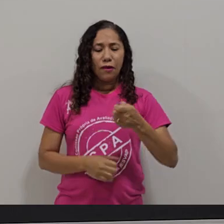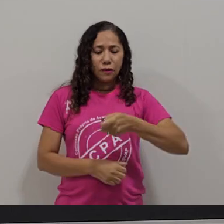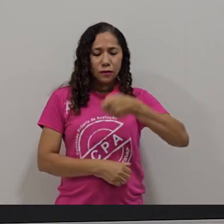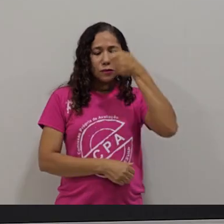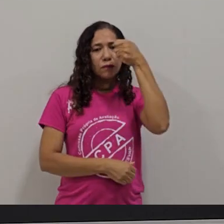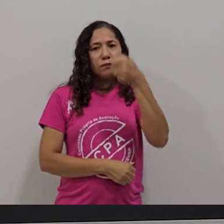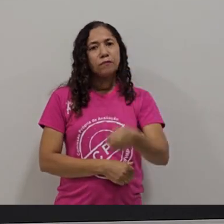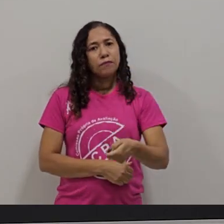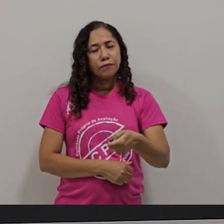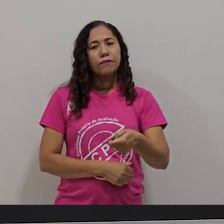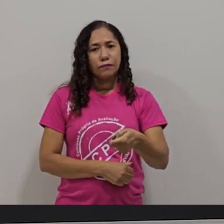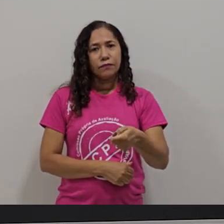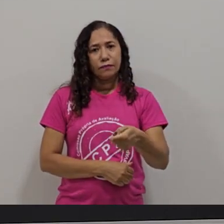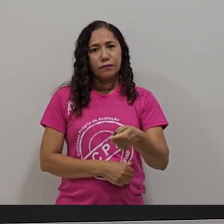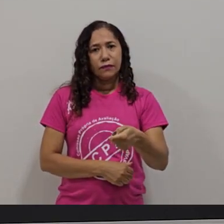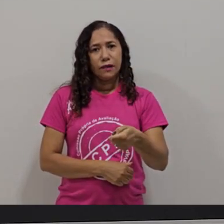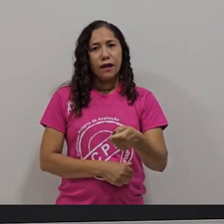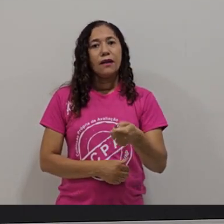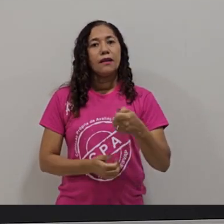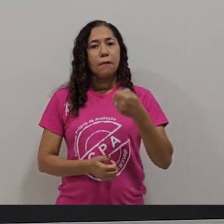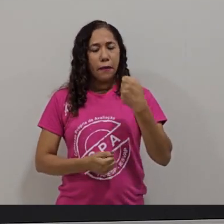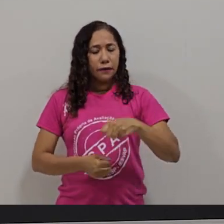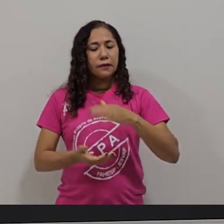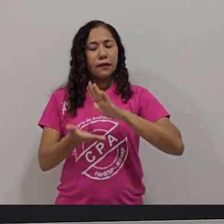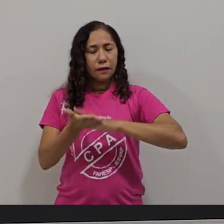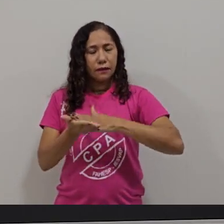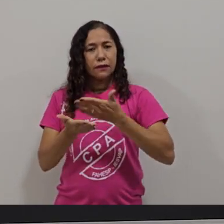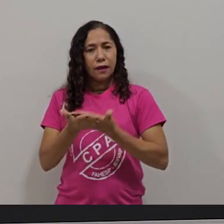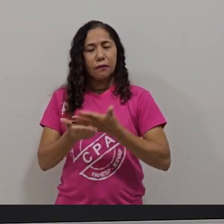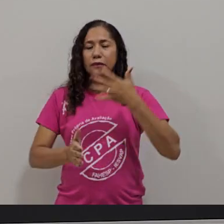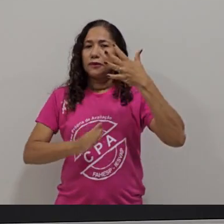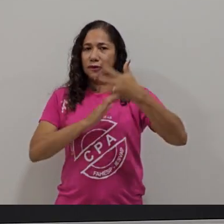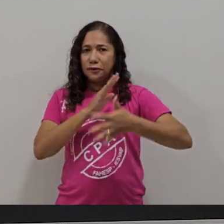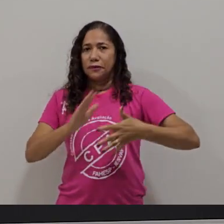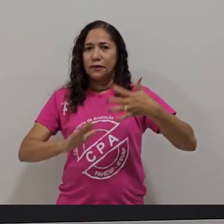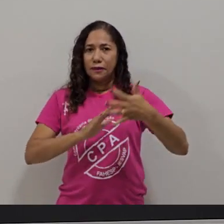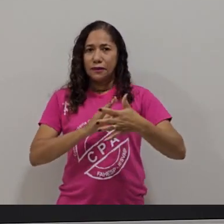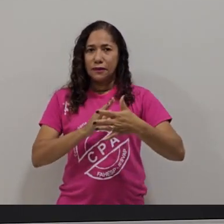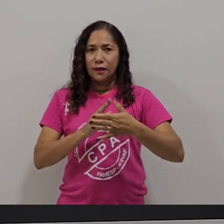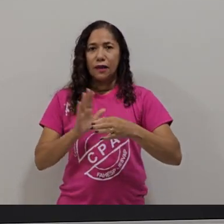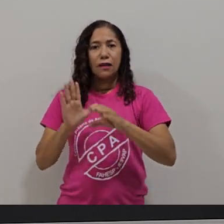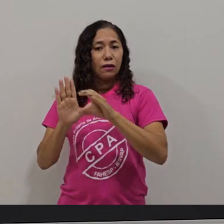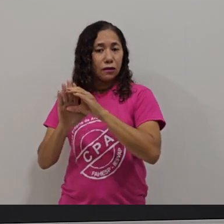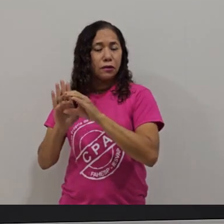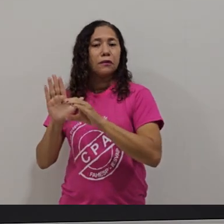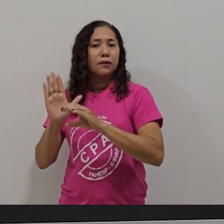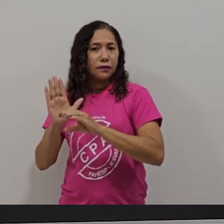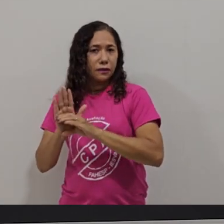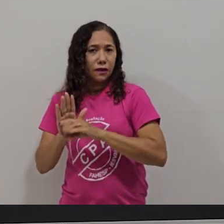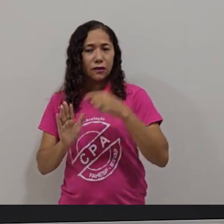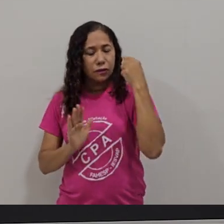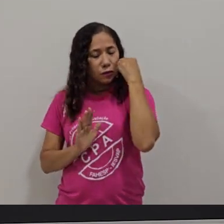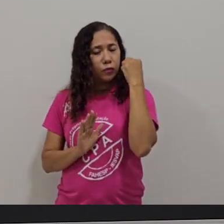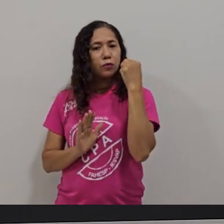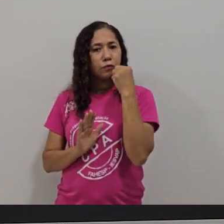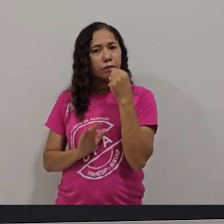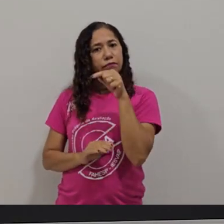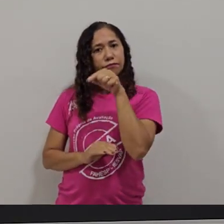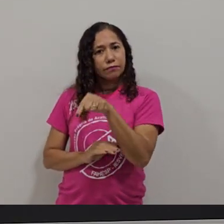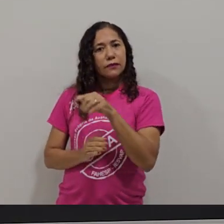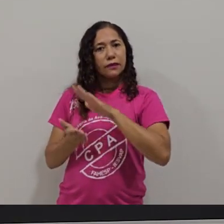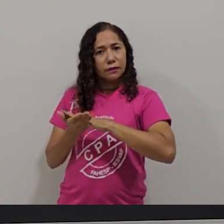tribunais que eles têm que ter intérprete de Libras em casos de processos onde eu tenho uma pessoa surda, tem que